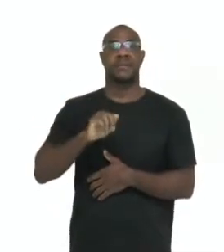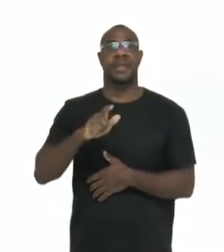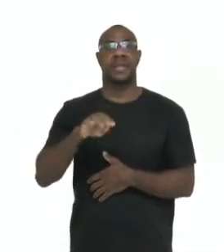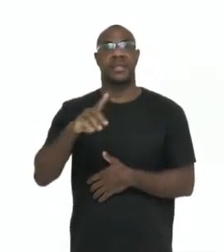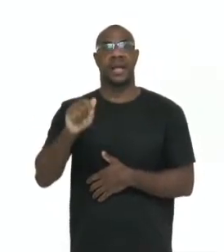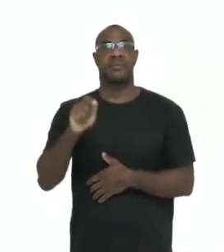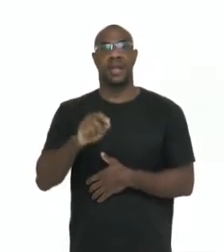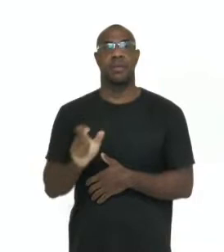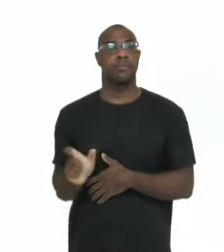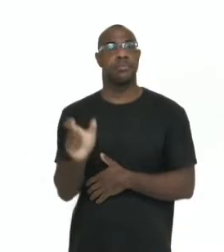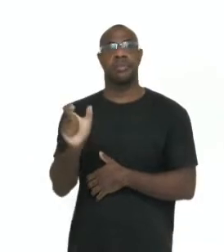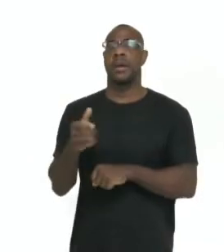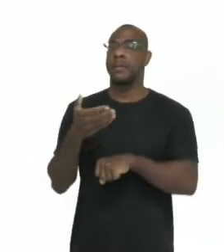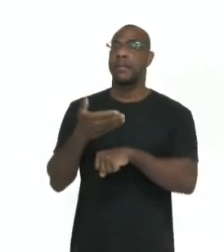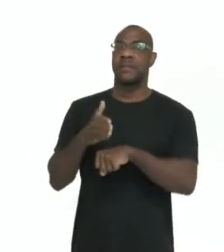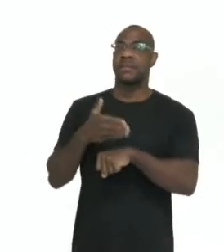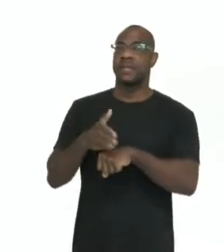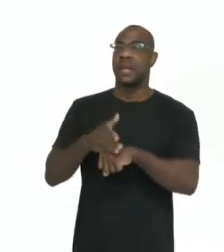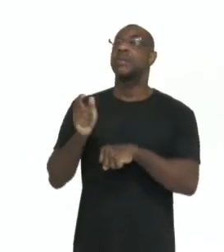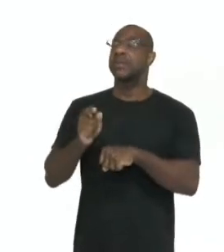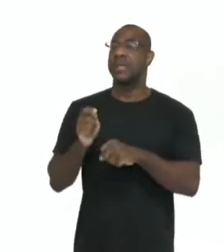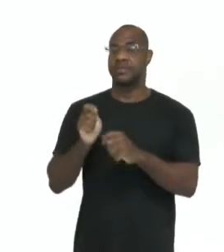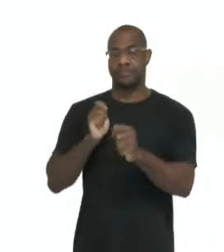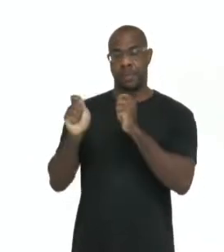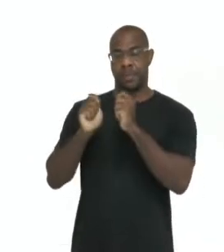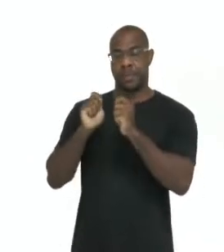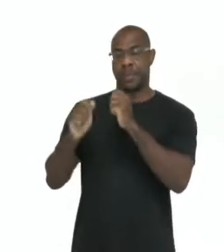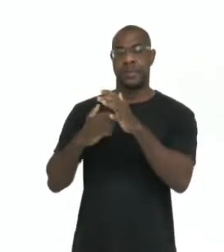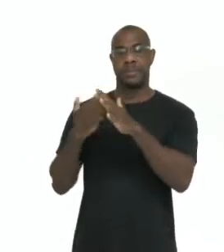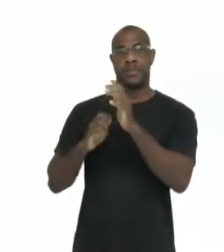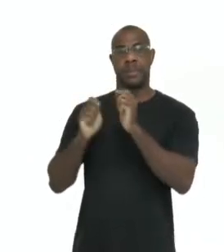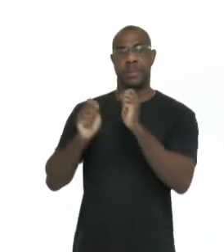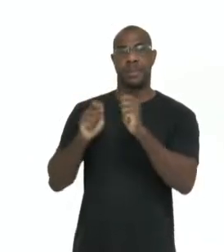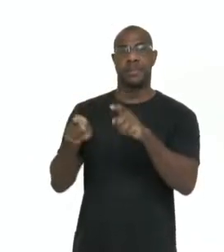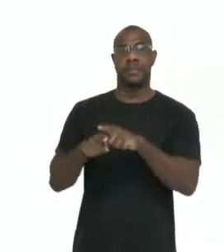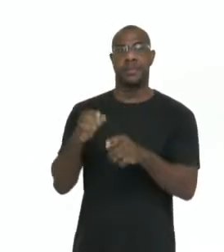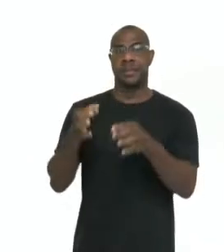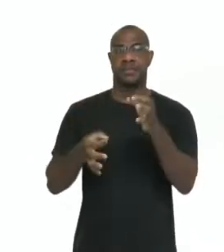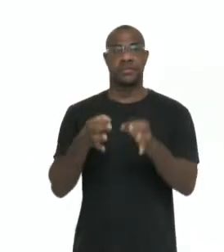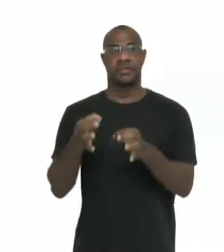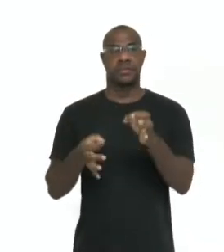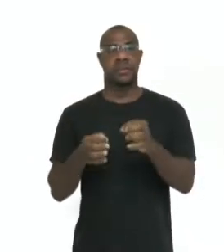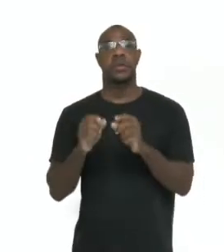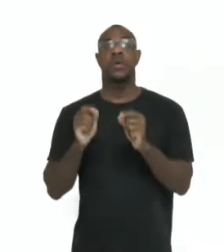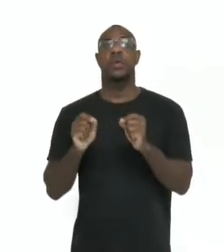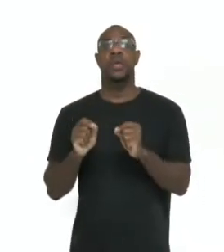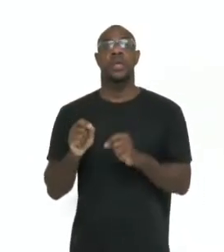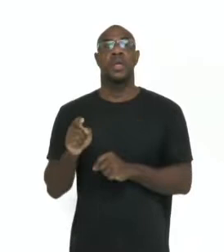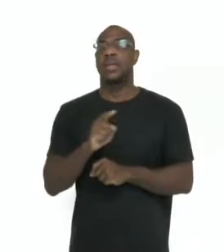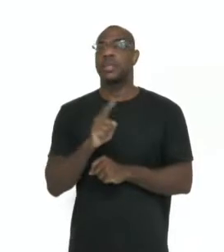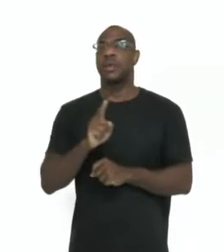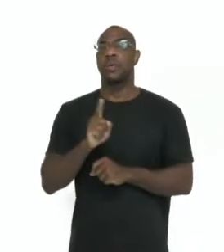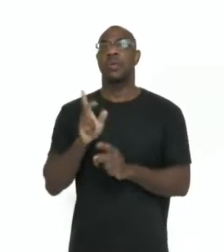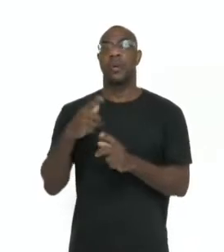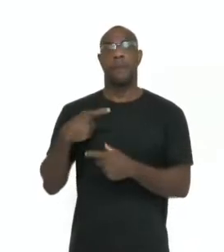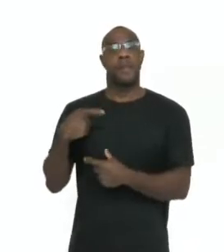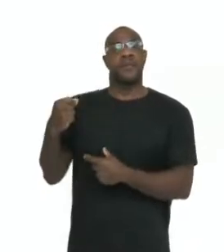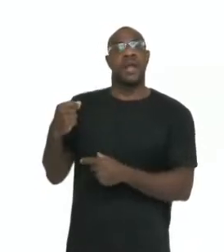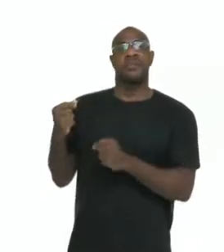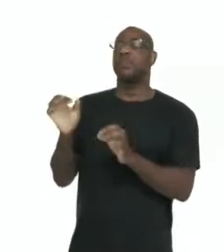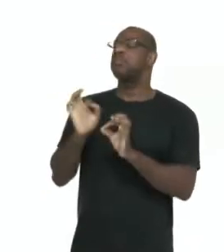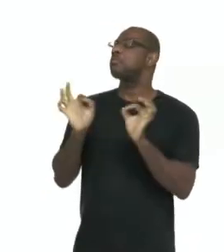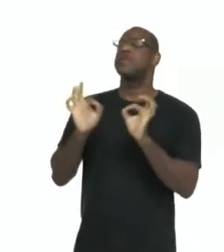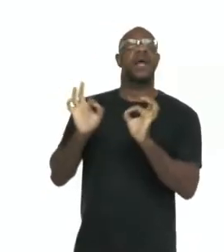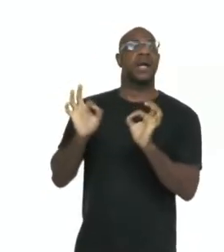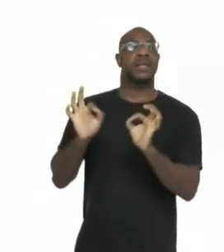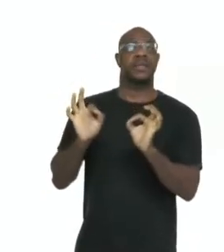um termo praticado na imprensa e na justiça que se refere a não privilegiar ninguém e